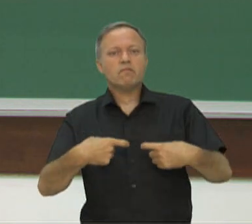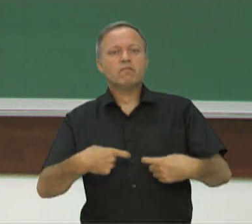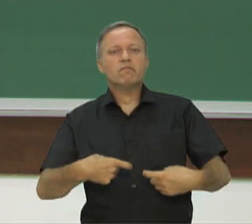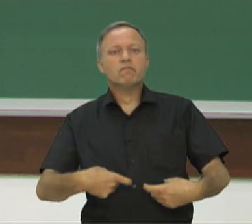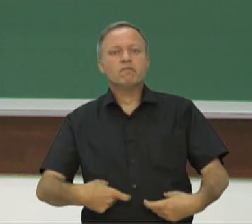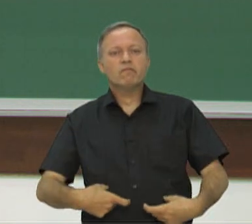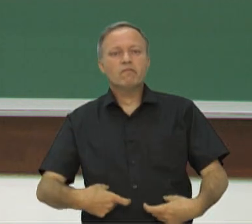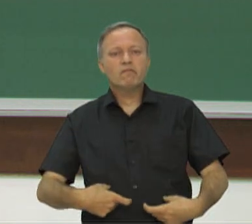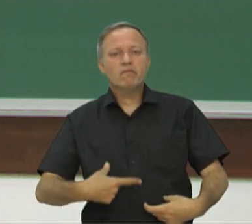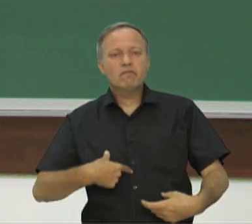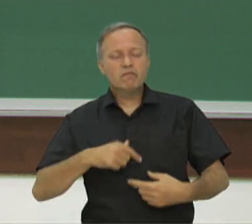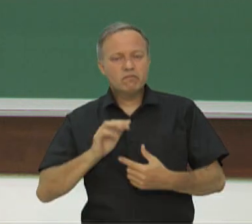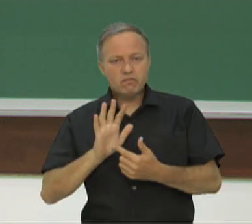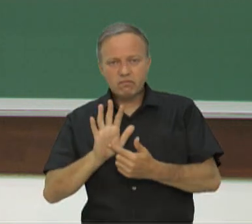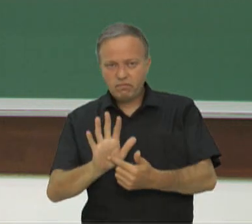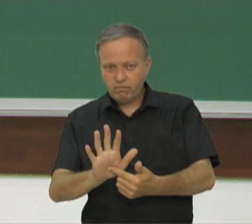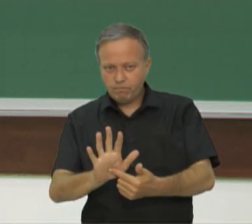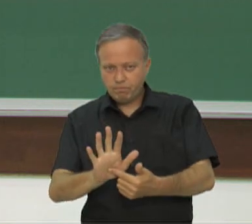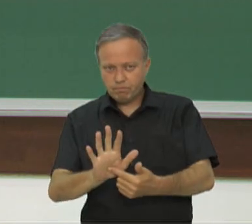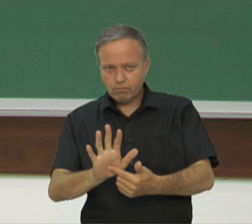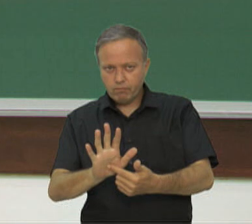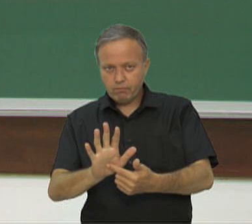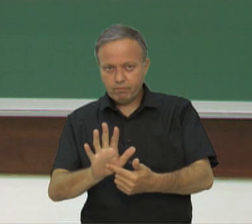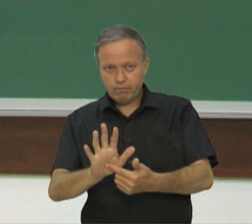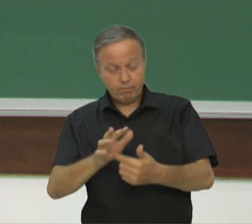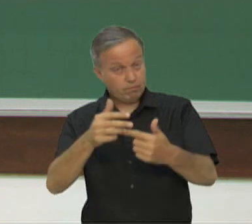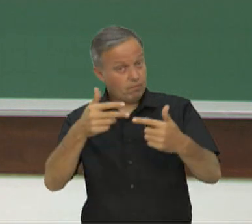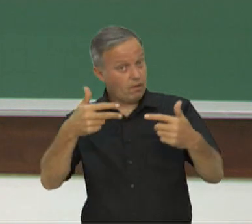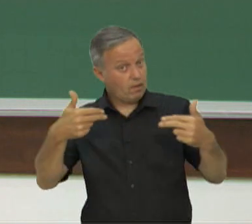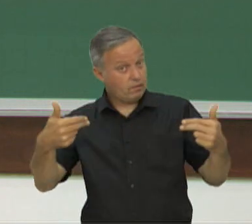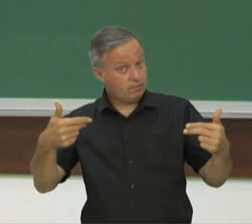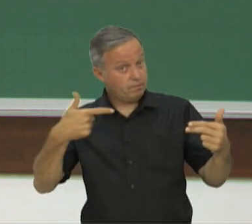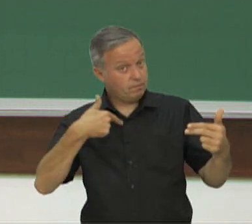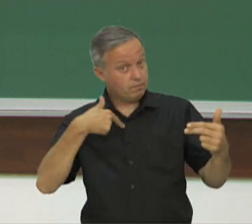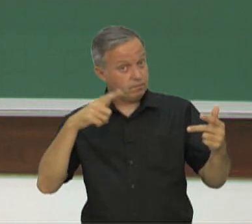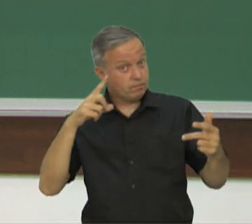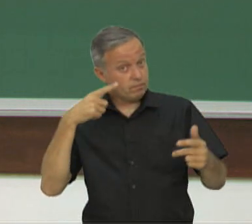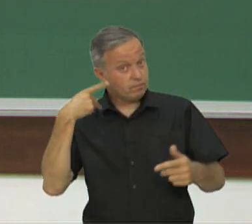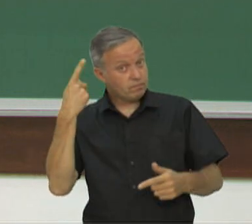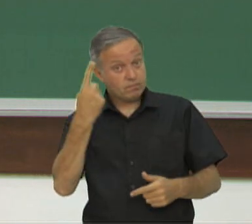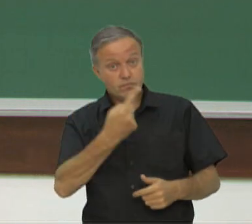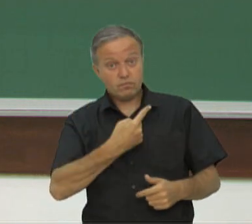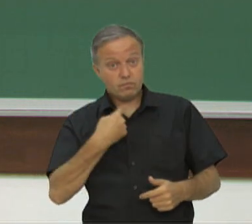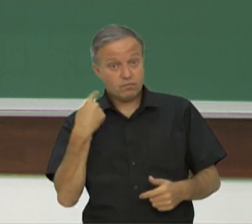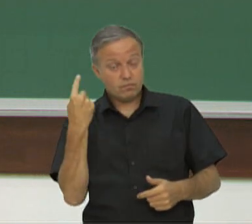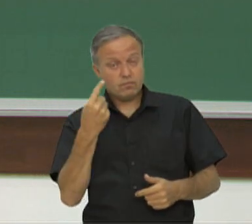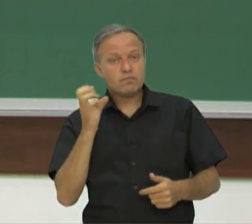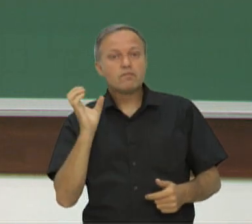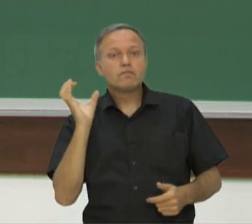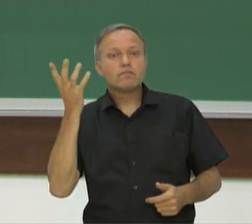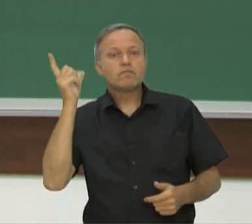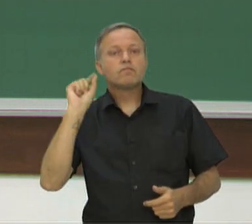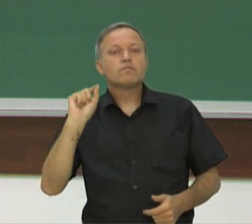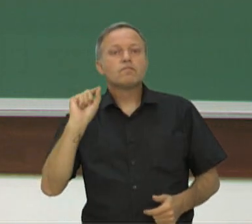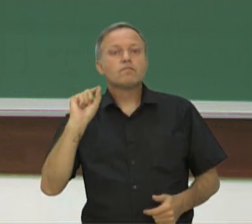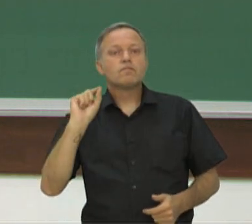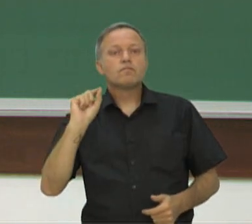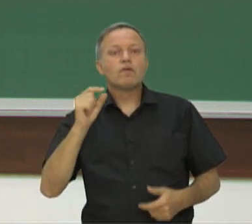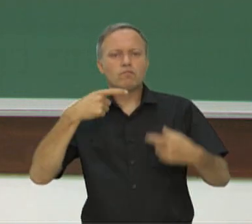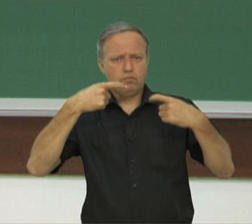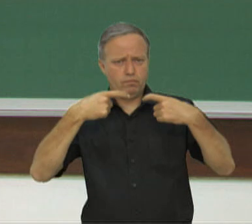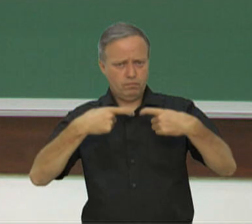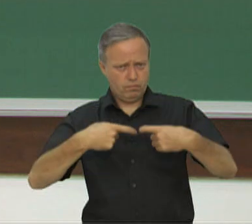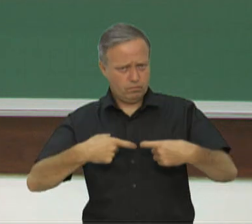gente apresenta alguma coisa para alguém, a gente está fazendo uma performance,